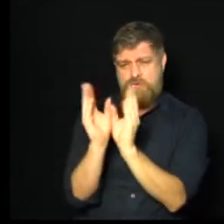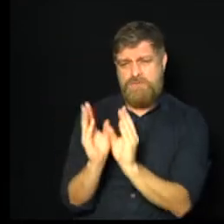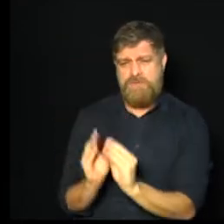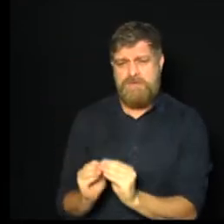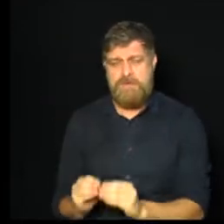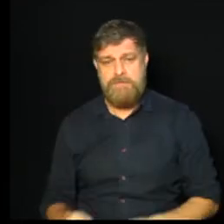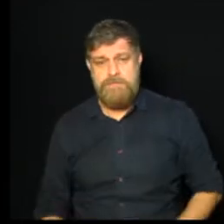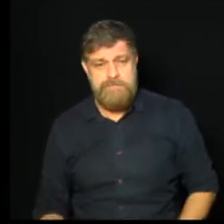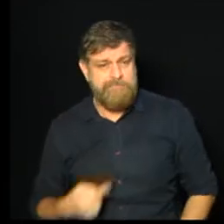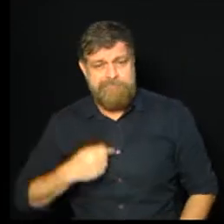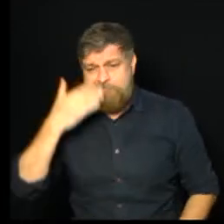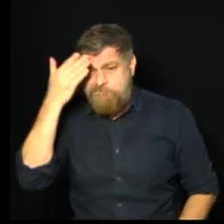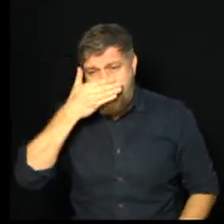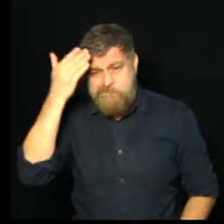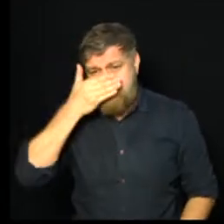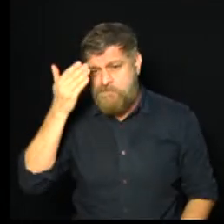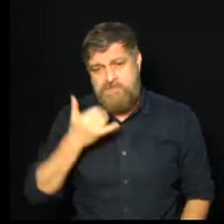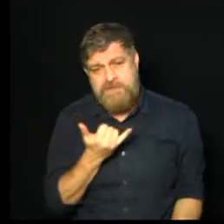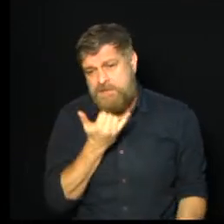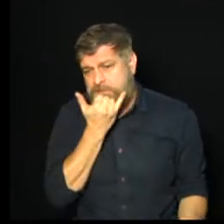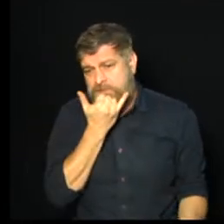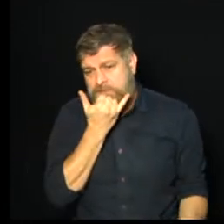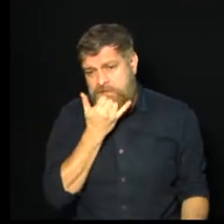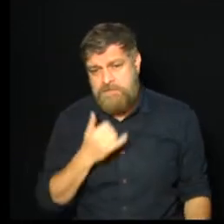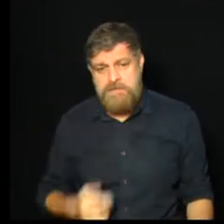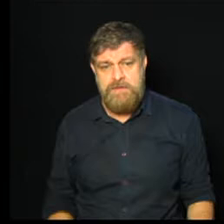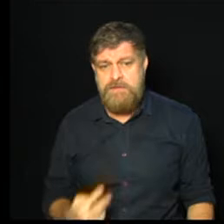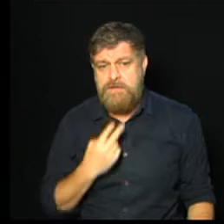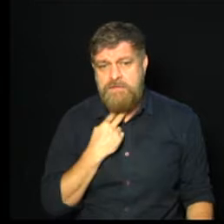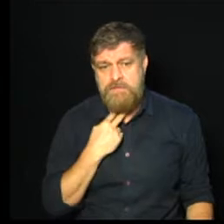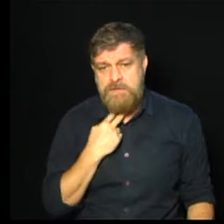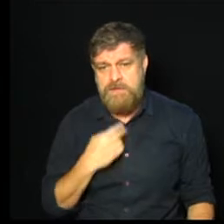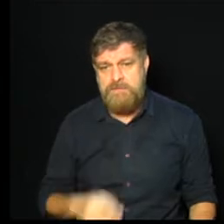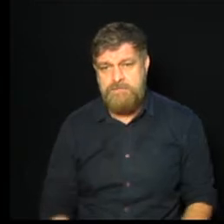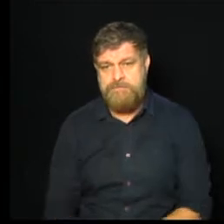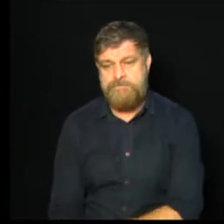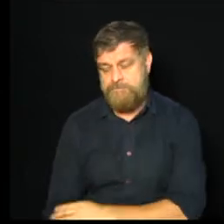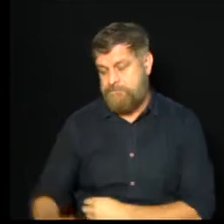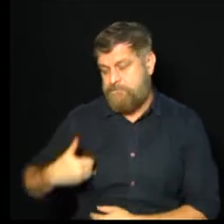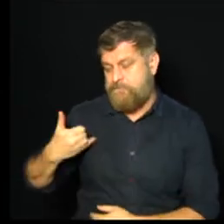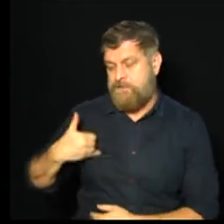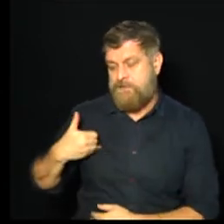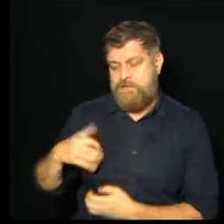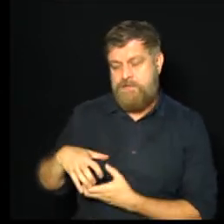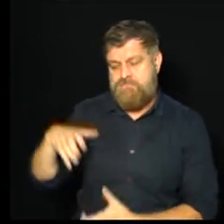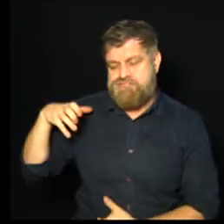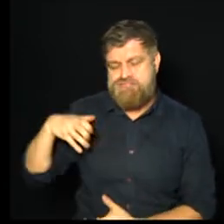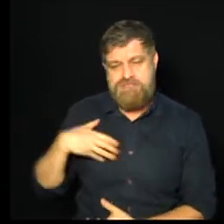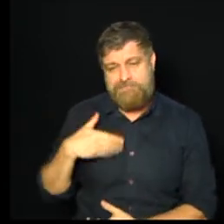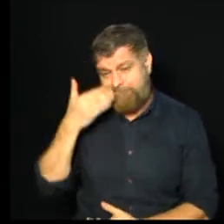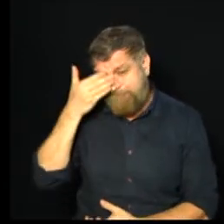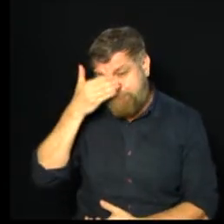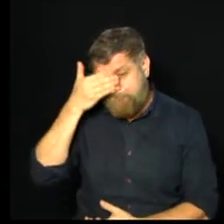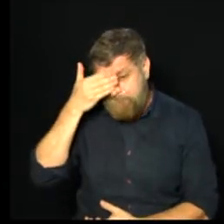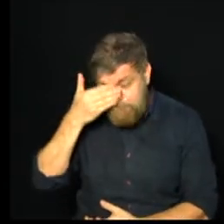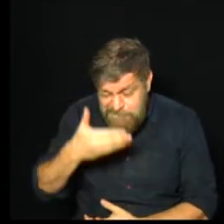É que daqui eu não enxergo, por isso, preciso olhar por aqui. A idade é dura. Então, vamos